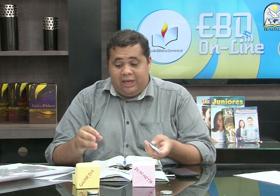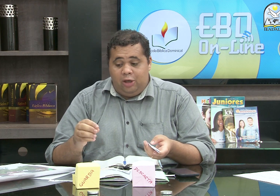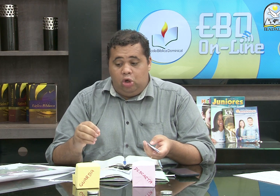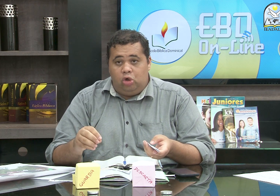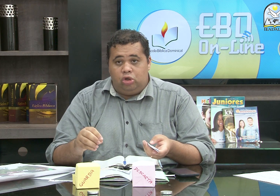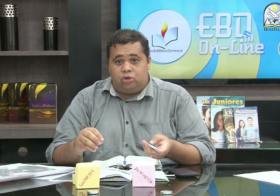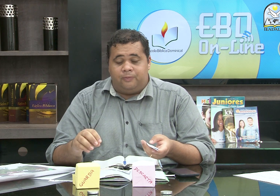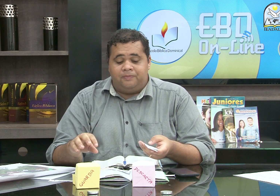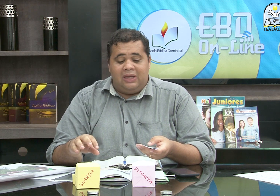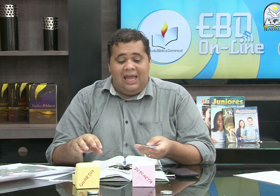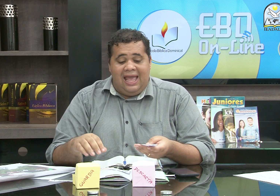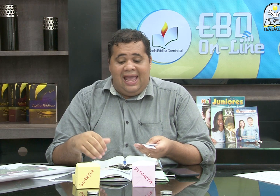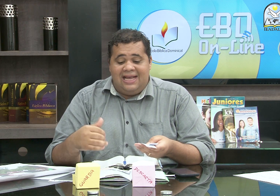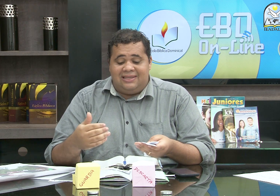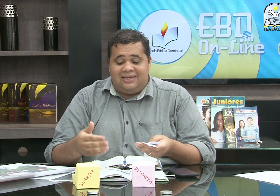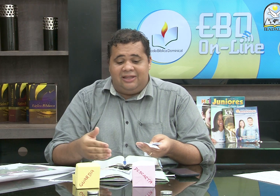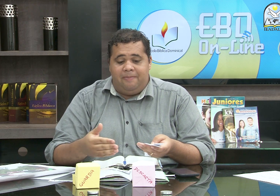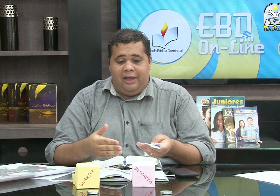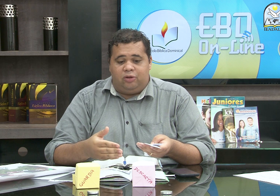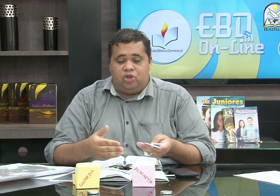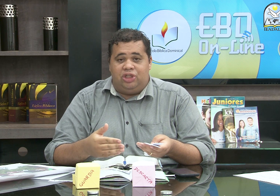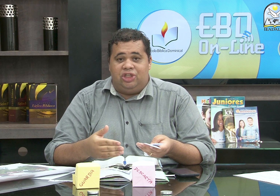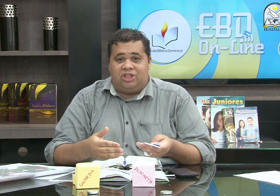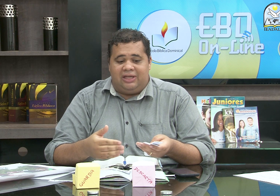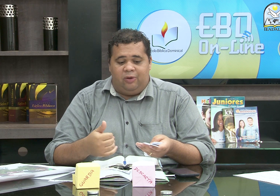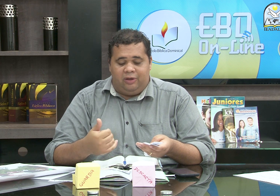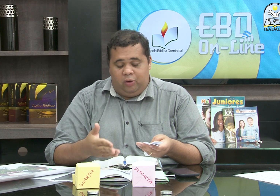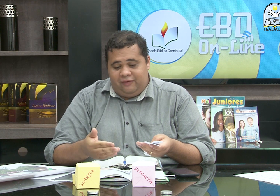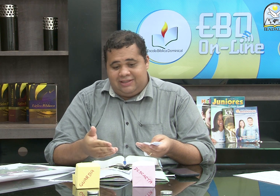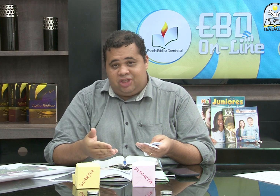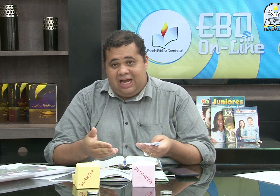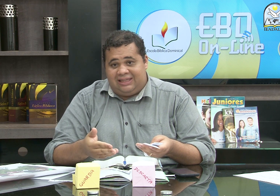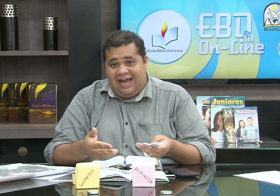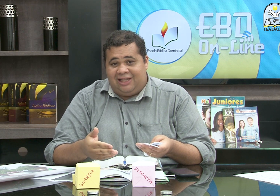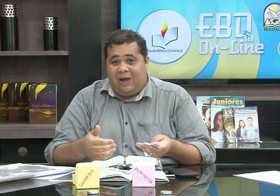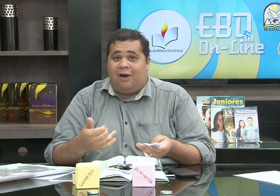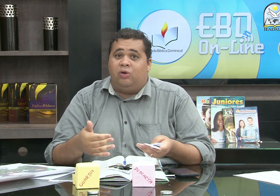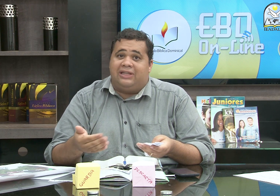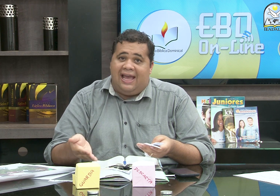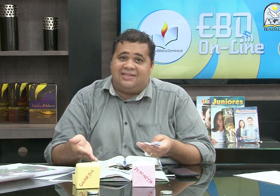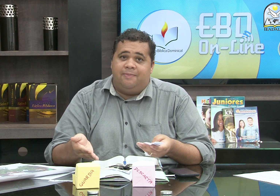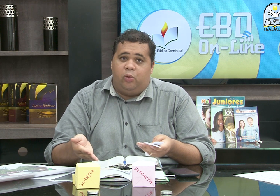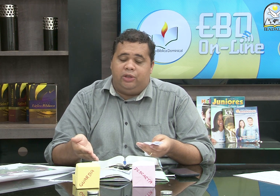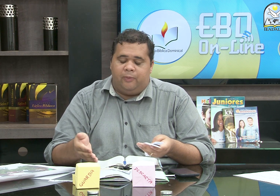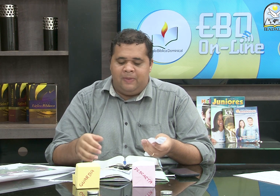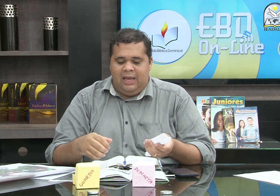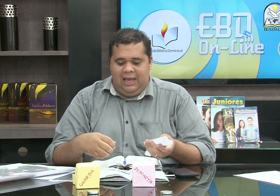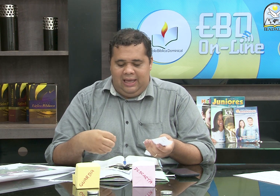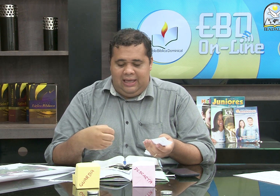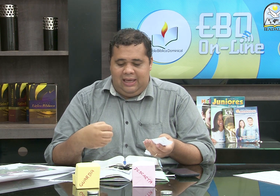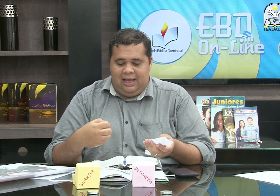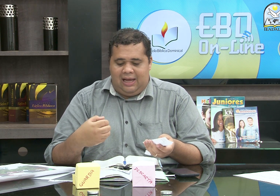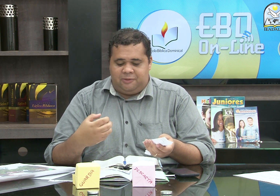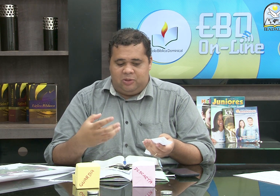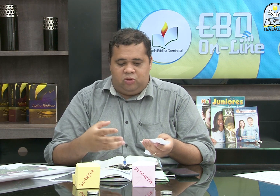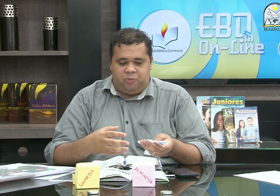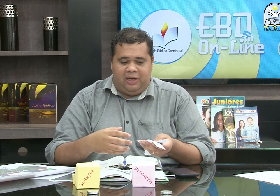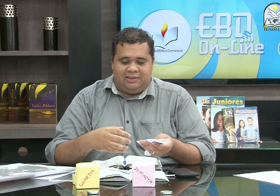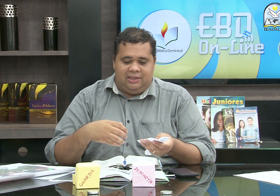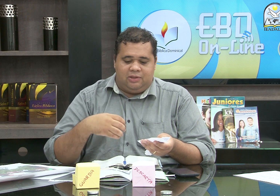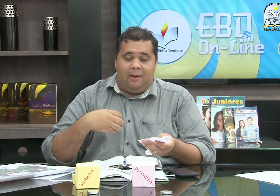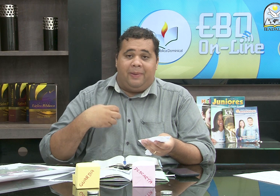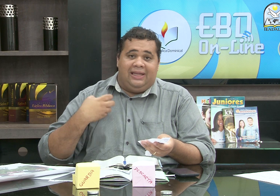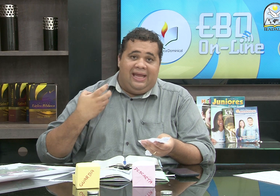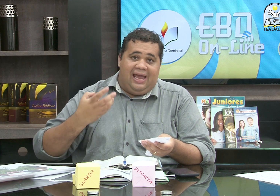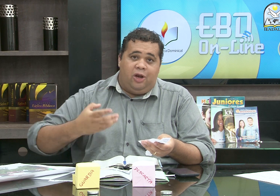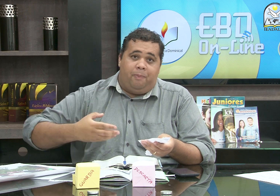porque no luto esses sentimentos de onde vai ser descartado Acontece muito e as pessoas